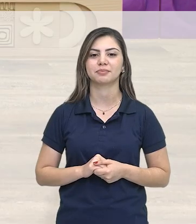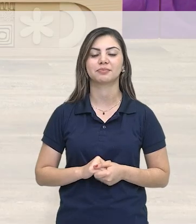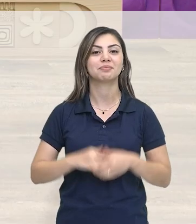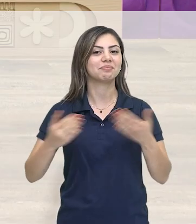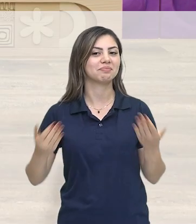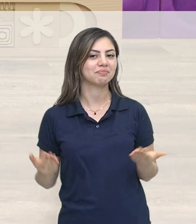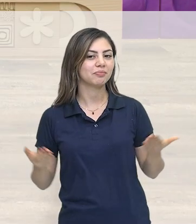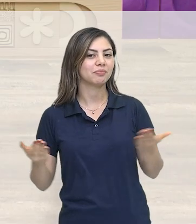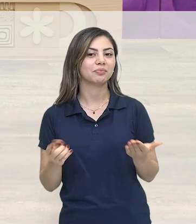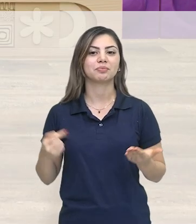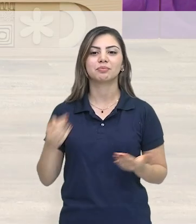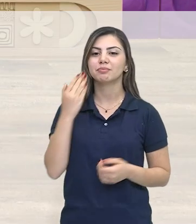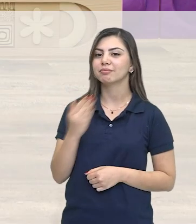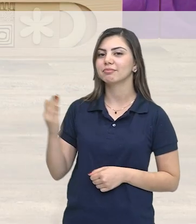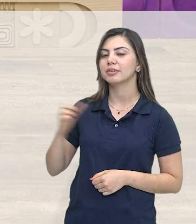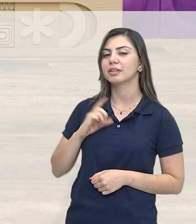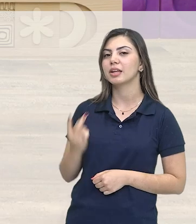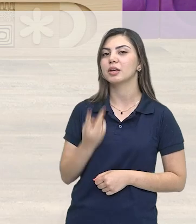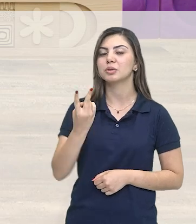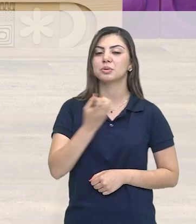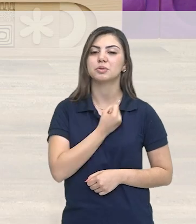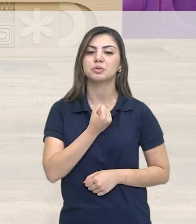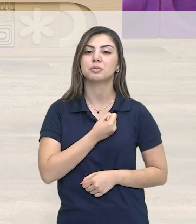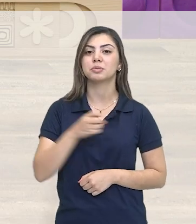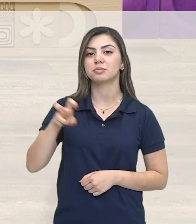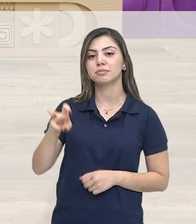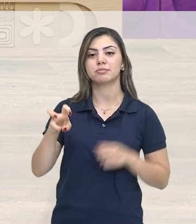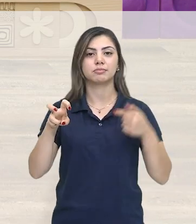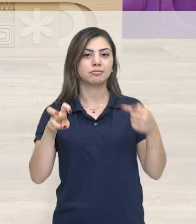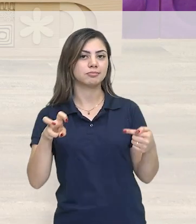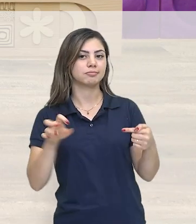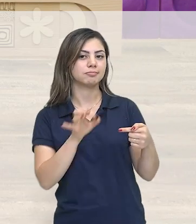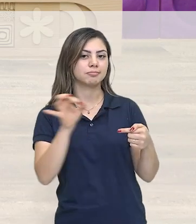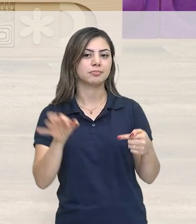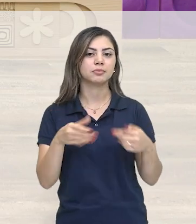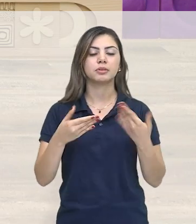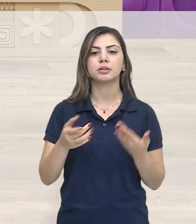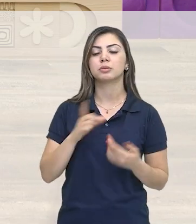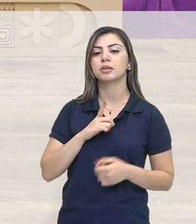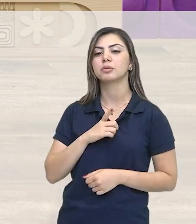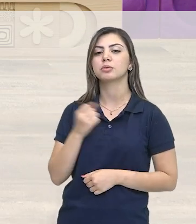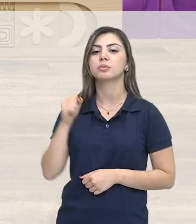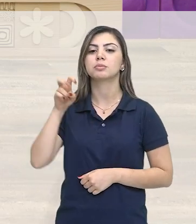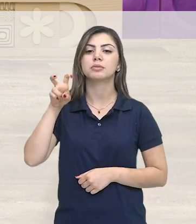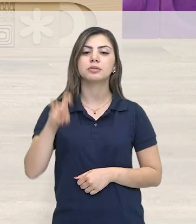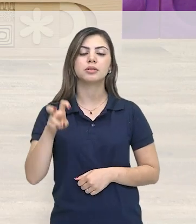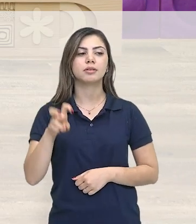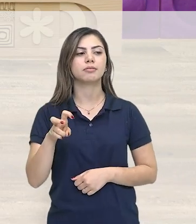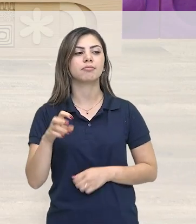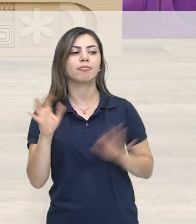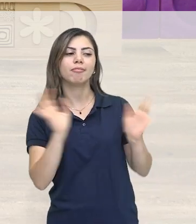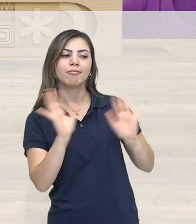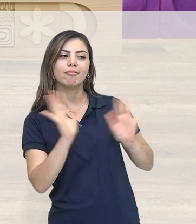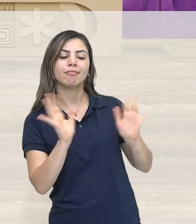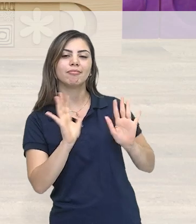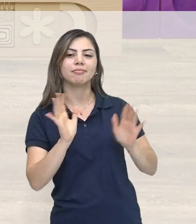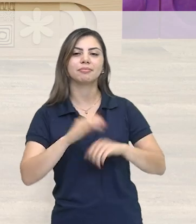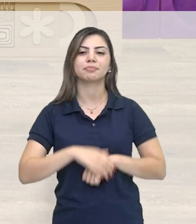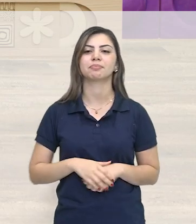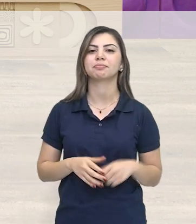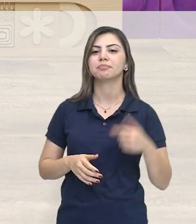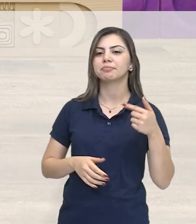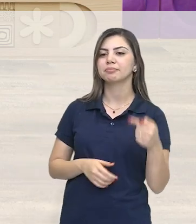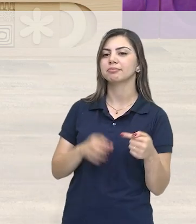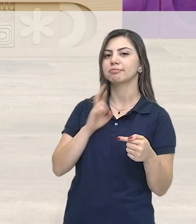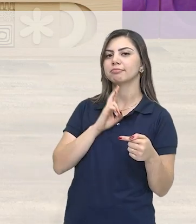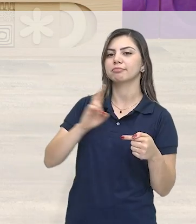Então, nós temos aqui ao lado dois números, o 5 e o 7. O 5, ele fala assim, oi, maninho. E o